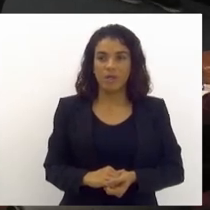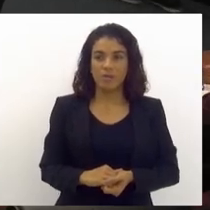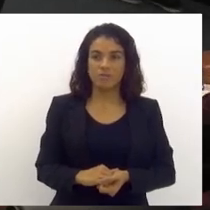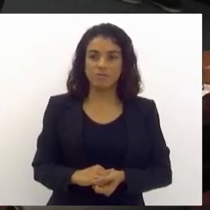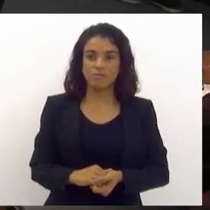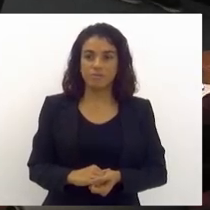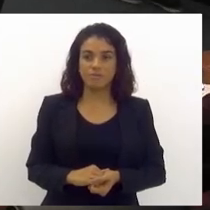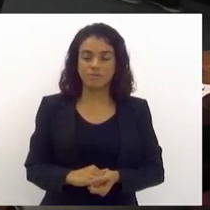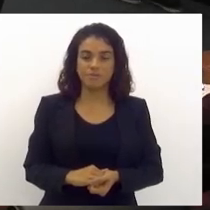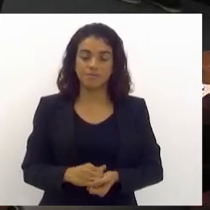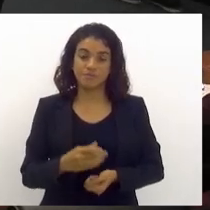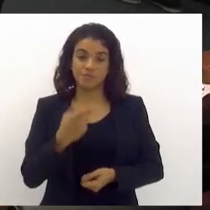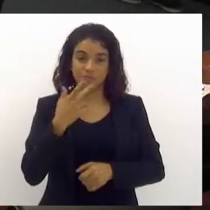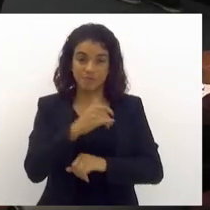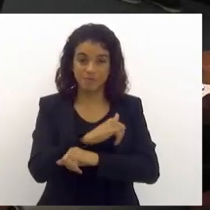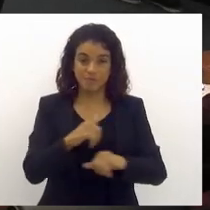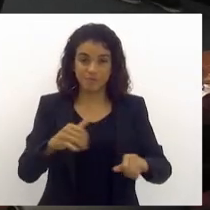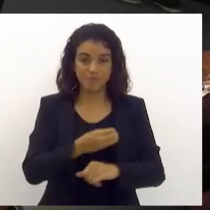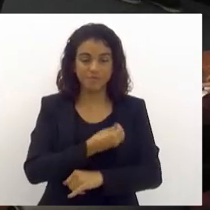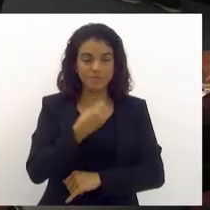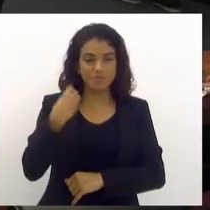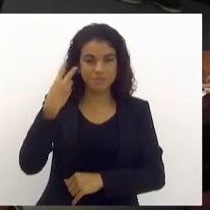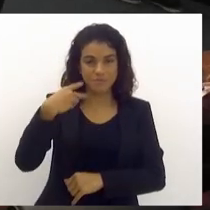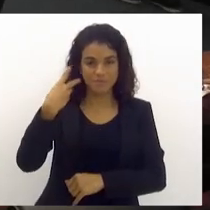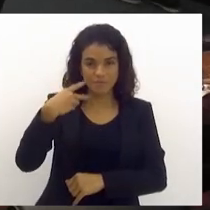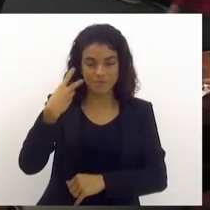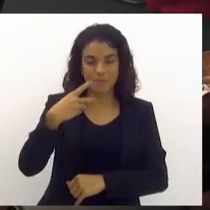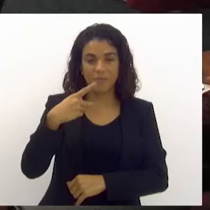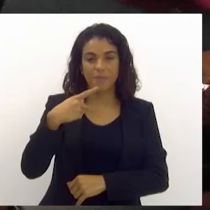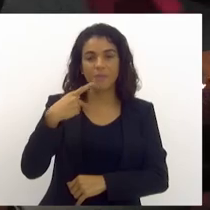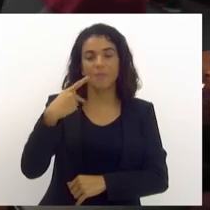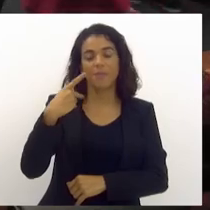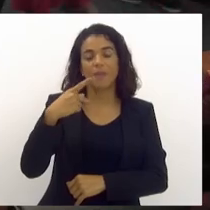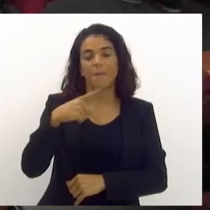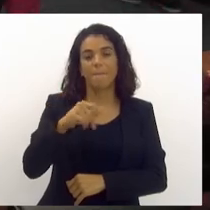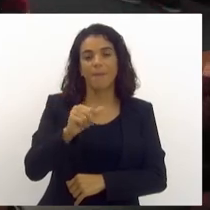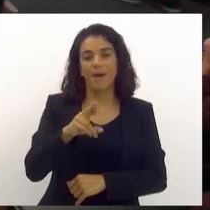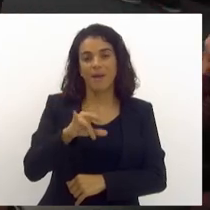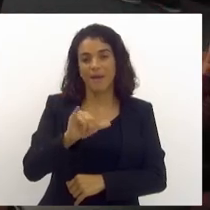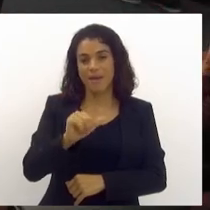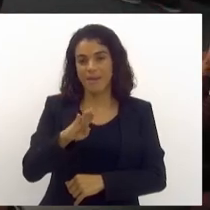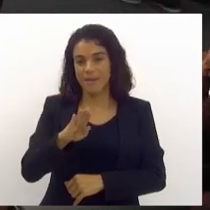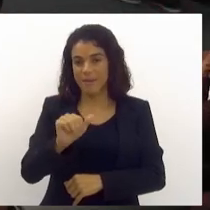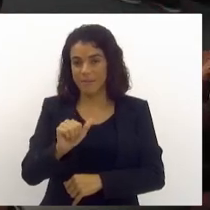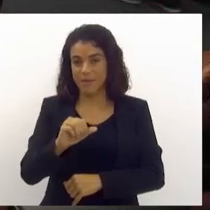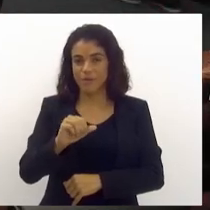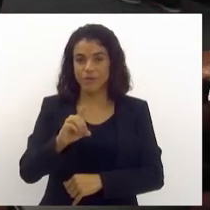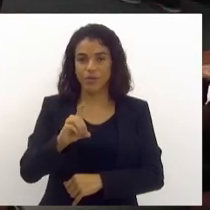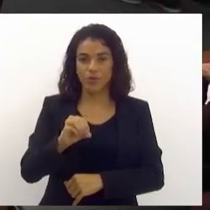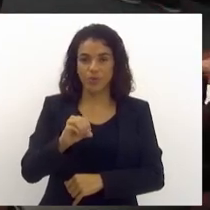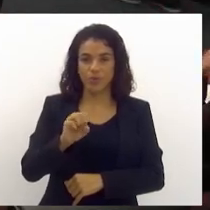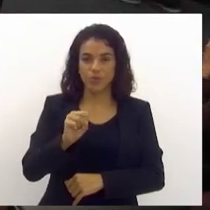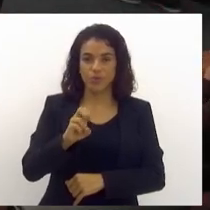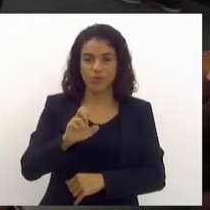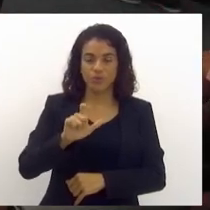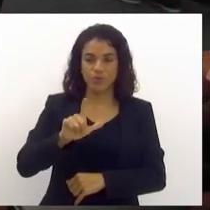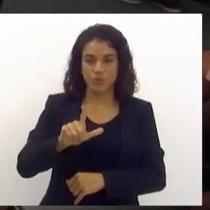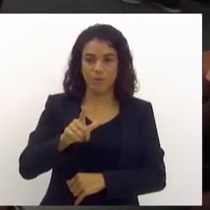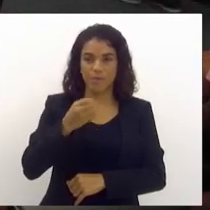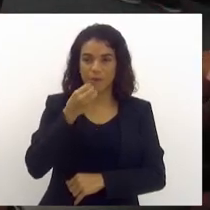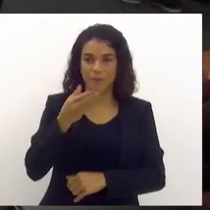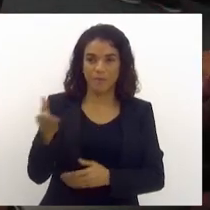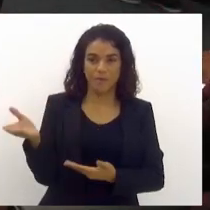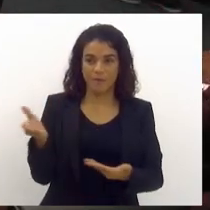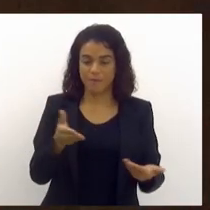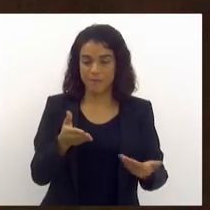Gostaria de registrar a presença também dos vereadores de Paraíba do Sul, André Salgueiro e Léo Correia. Sejam bem-vindos a este